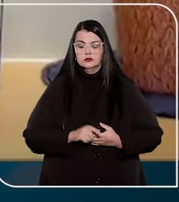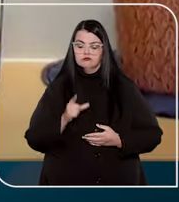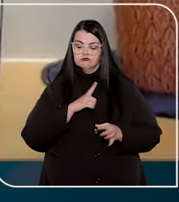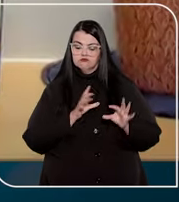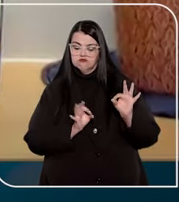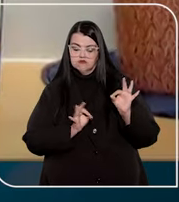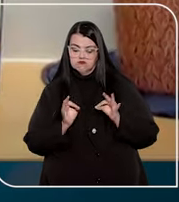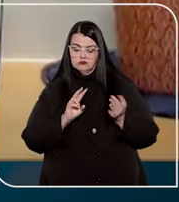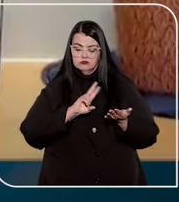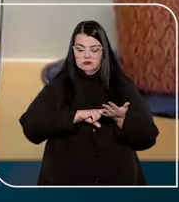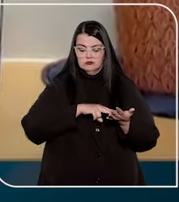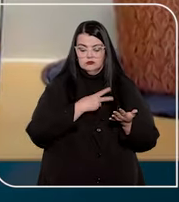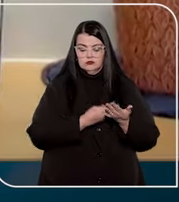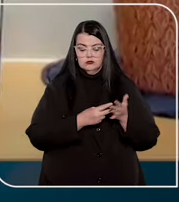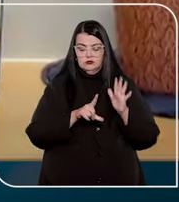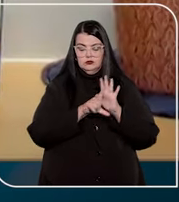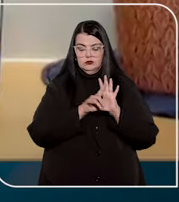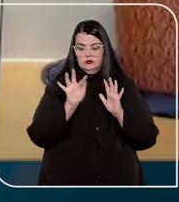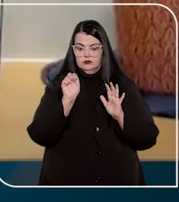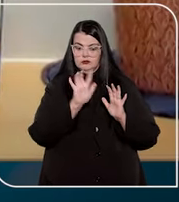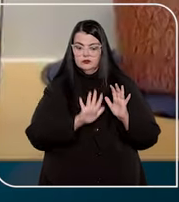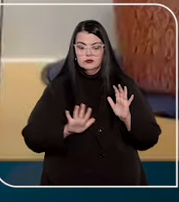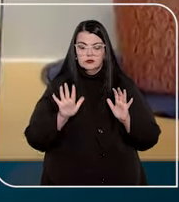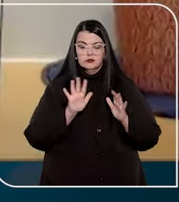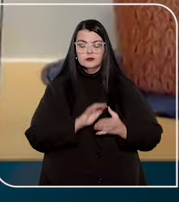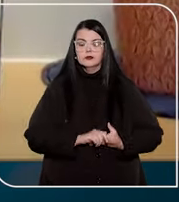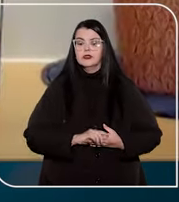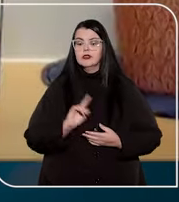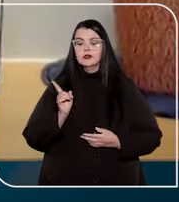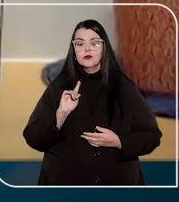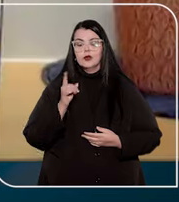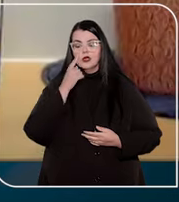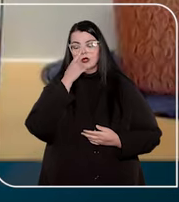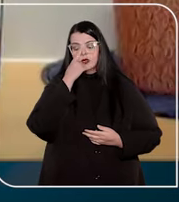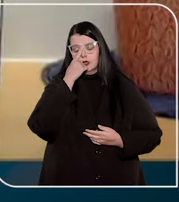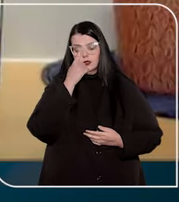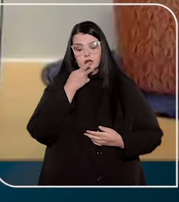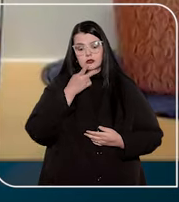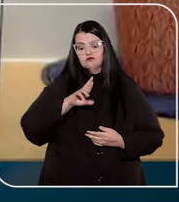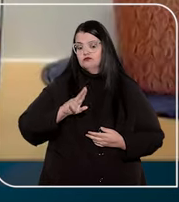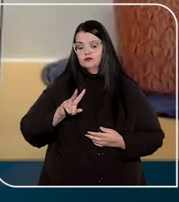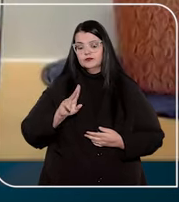uniformizar a interpretação da legislação federal que é constitucional. Não é falar sobre eventual